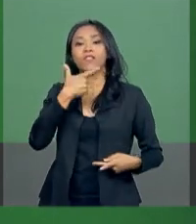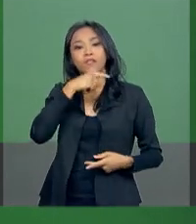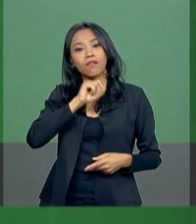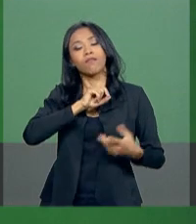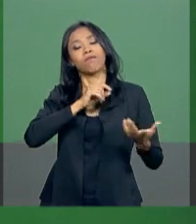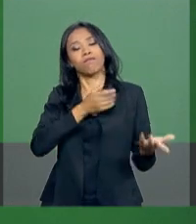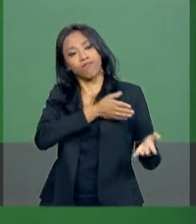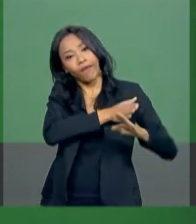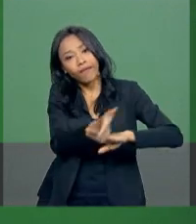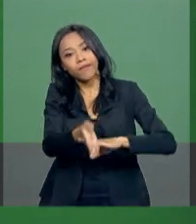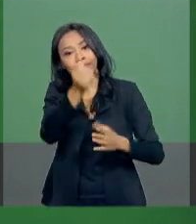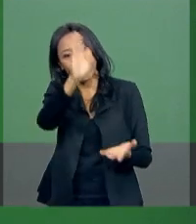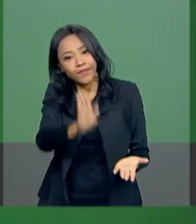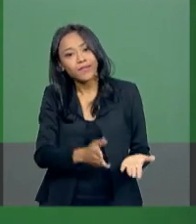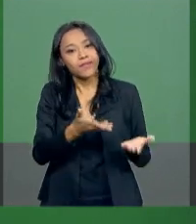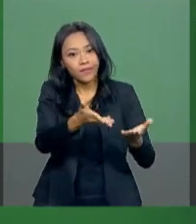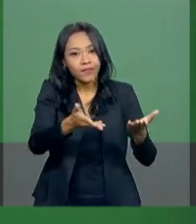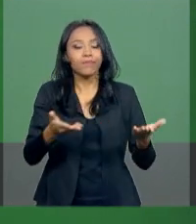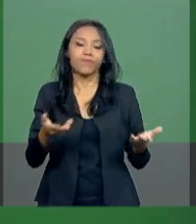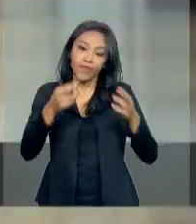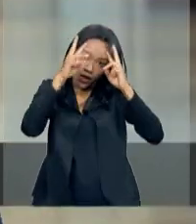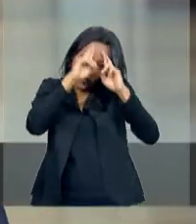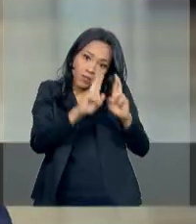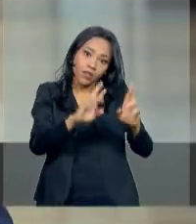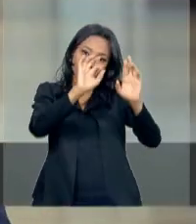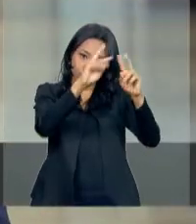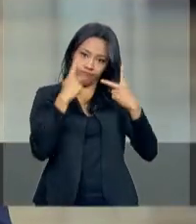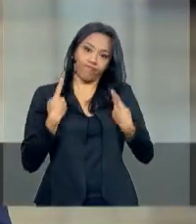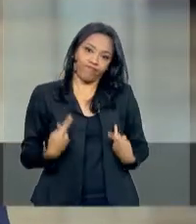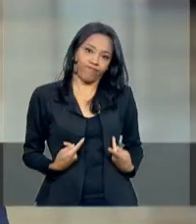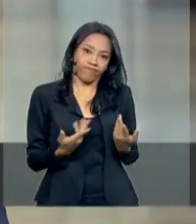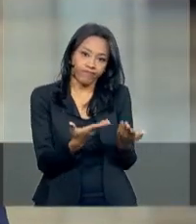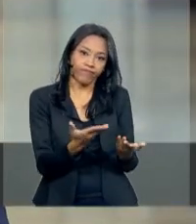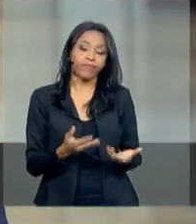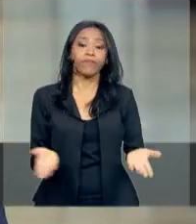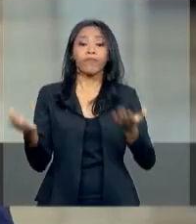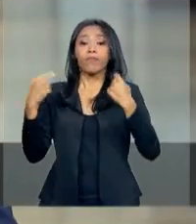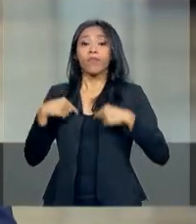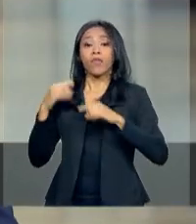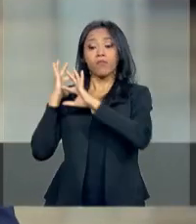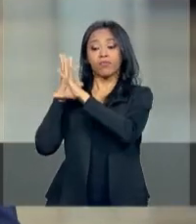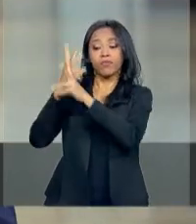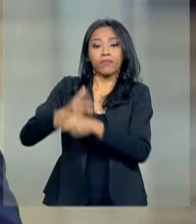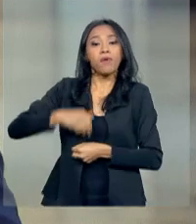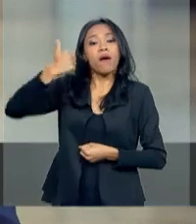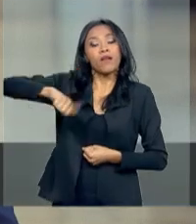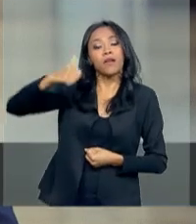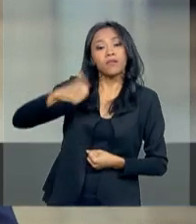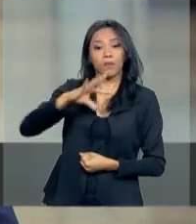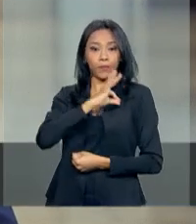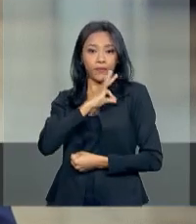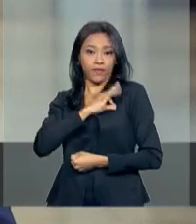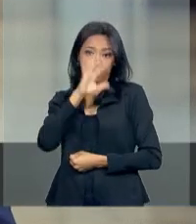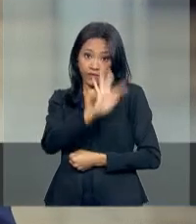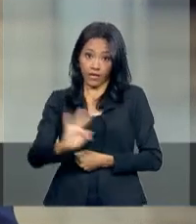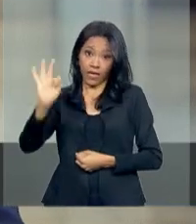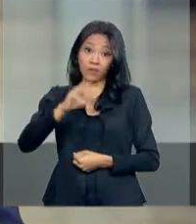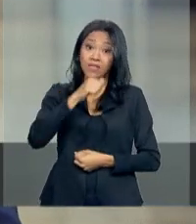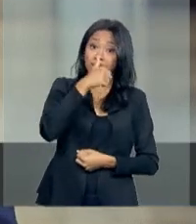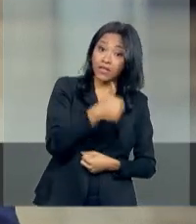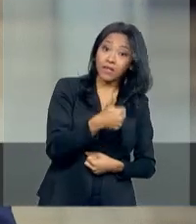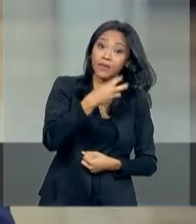um fator dignidade da pessoa humana de acordo com balanço da polícia federal cerca de 130 mil venezuelanos